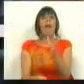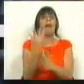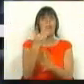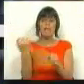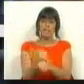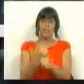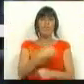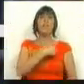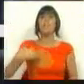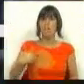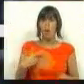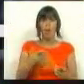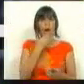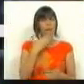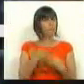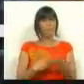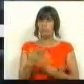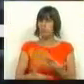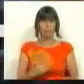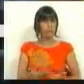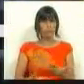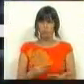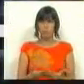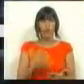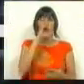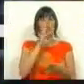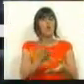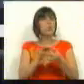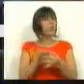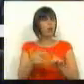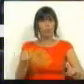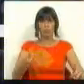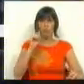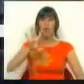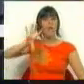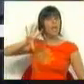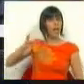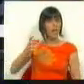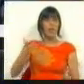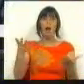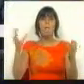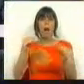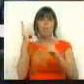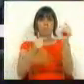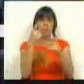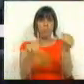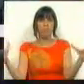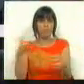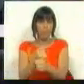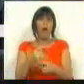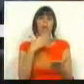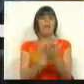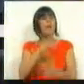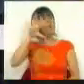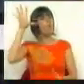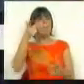serviços de saúde menos eficientes, um Estado menos solidário e uma região mais desertificada. Estamos a criar